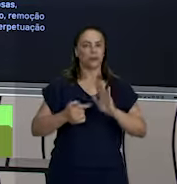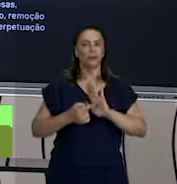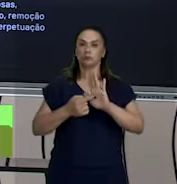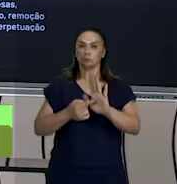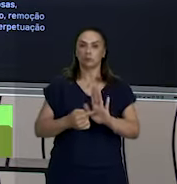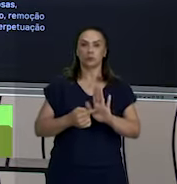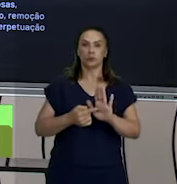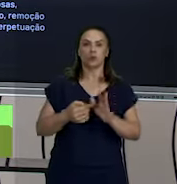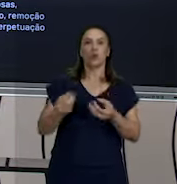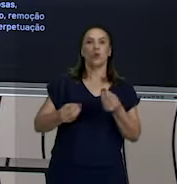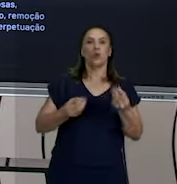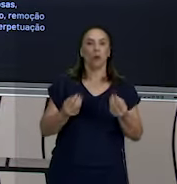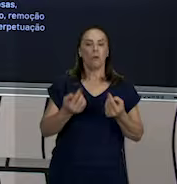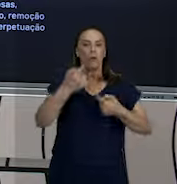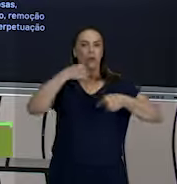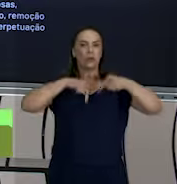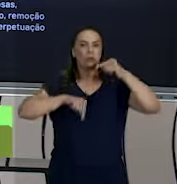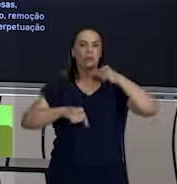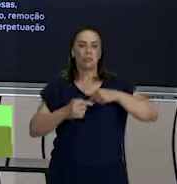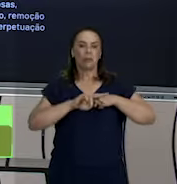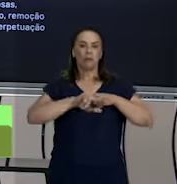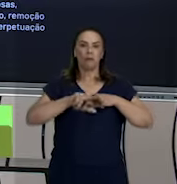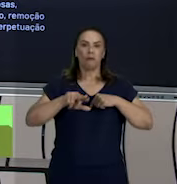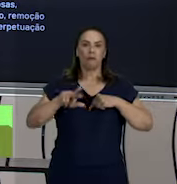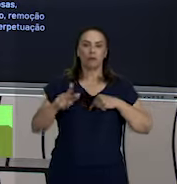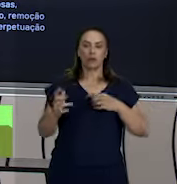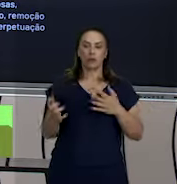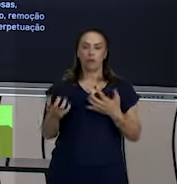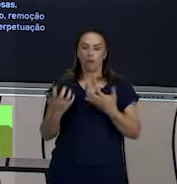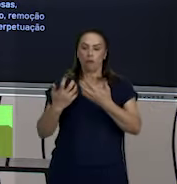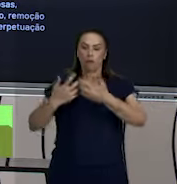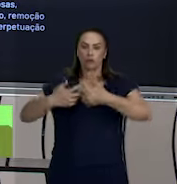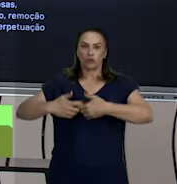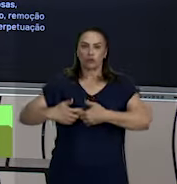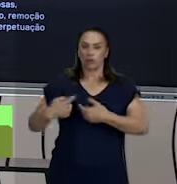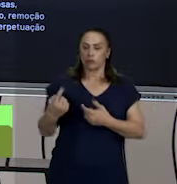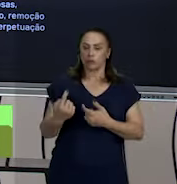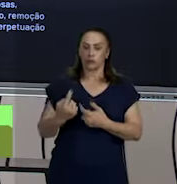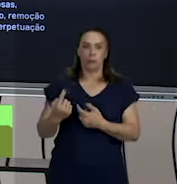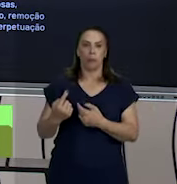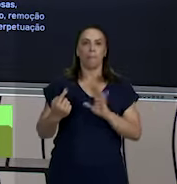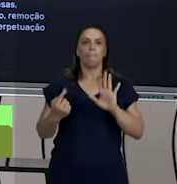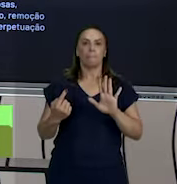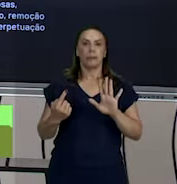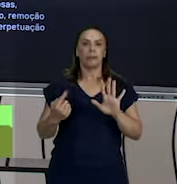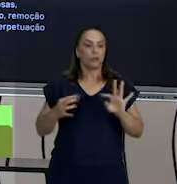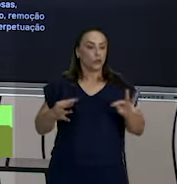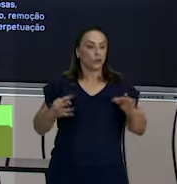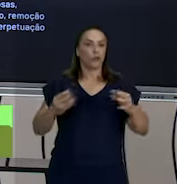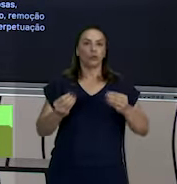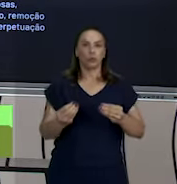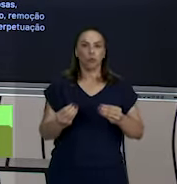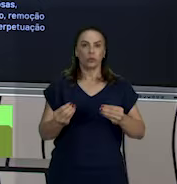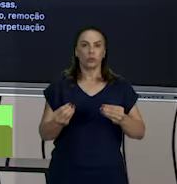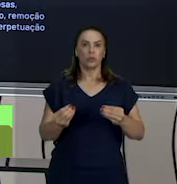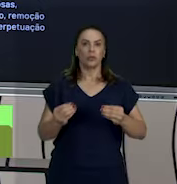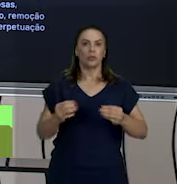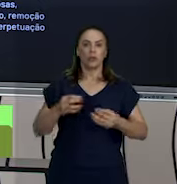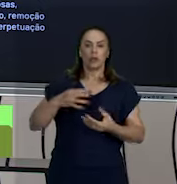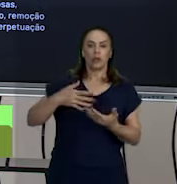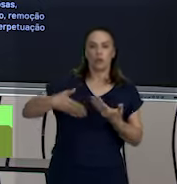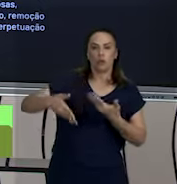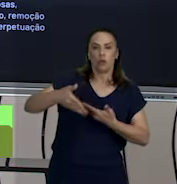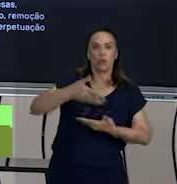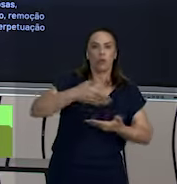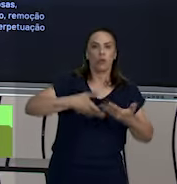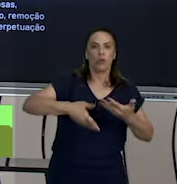sistema funciona de forma separada, entretanto, todos eles interagem entre si. Então, nós temos uma integralização